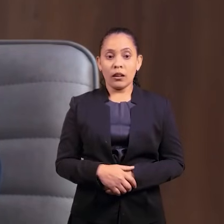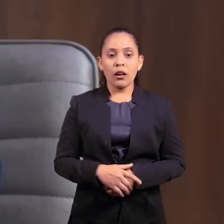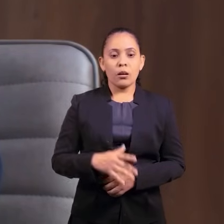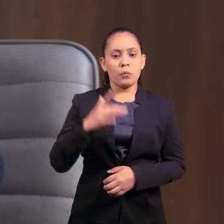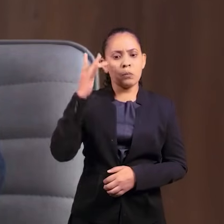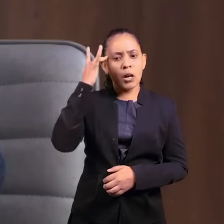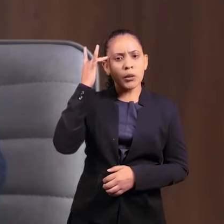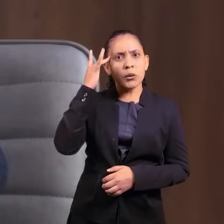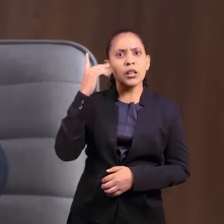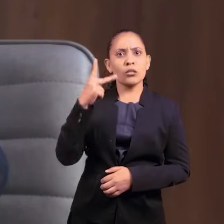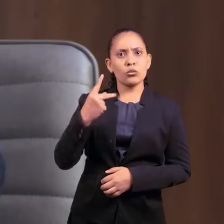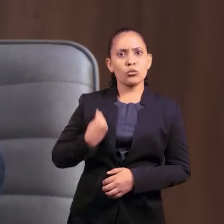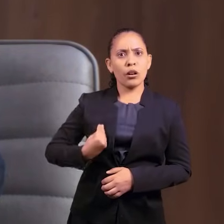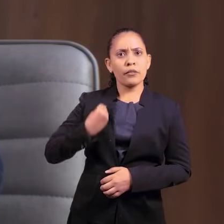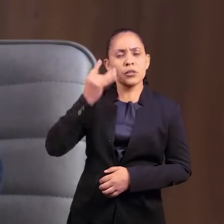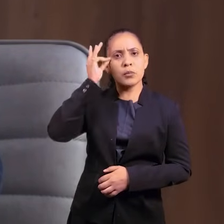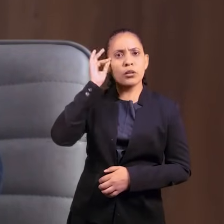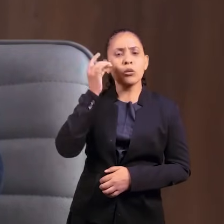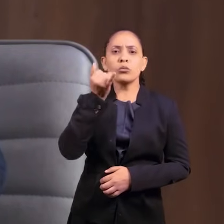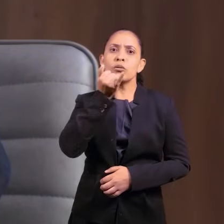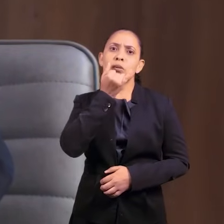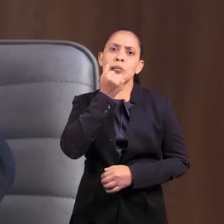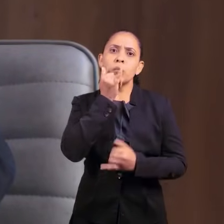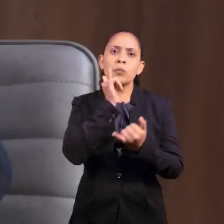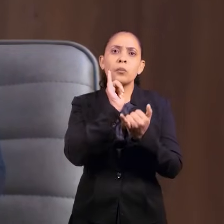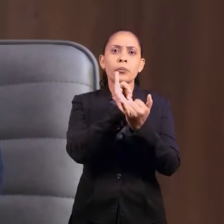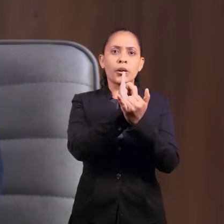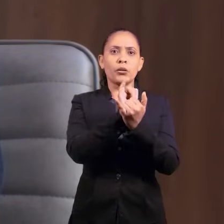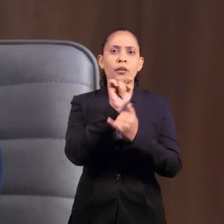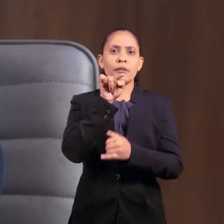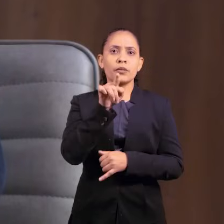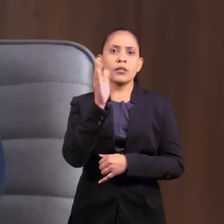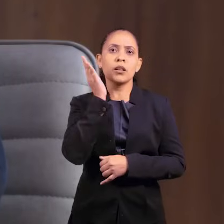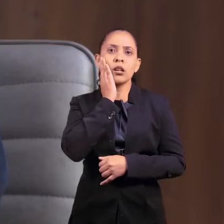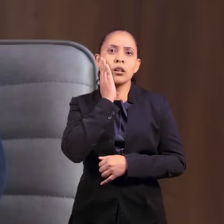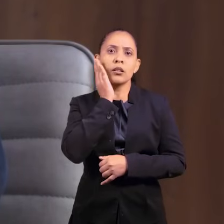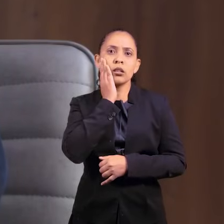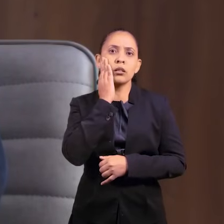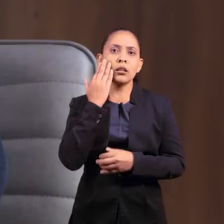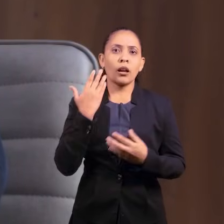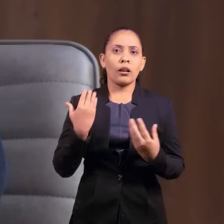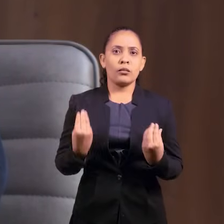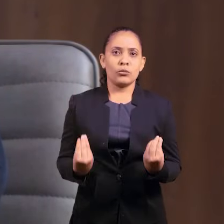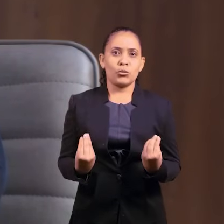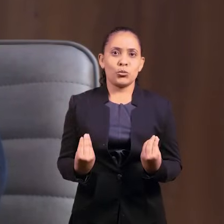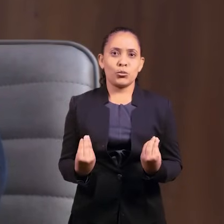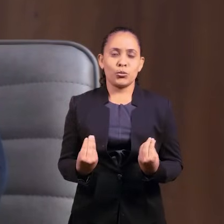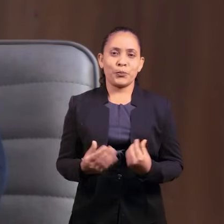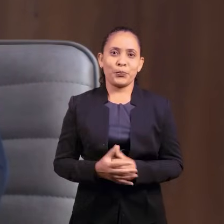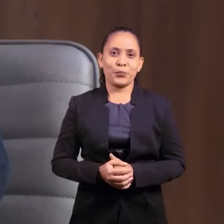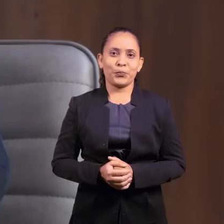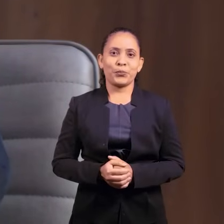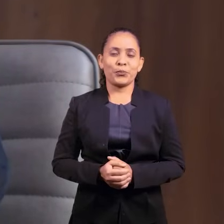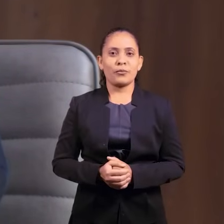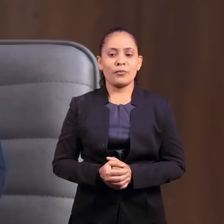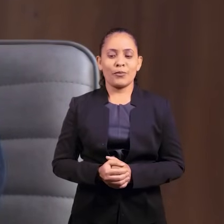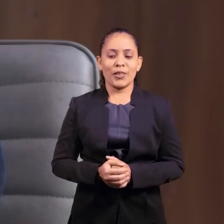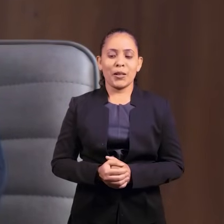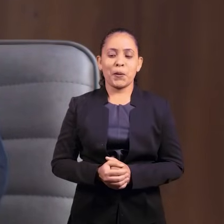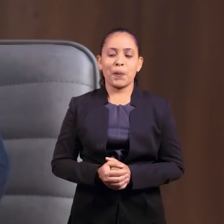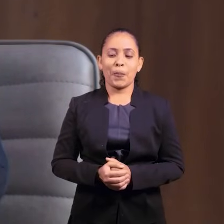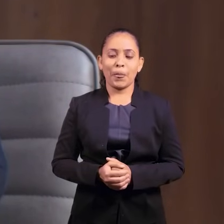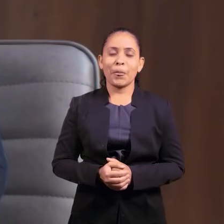maturidade espiritual. Quando você perdoa, você entende, como Giovana falou bem, né, que